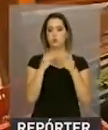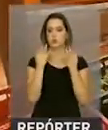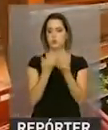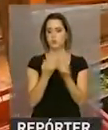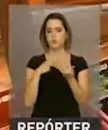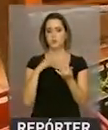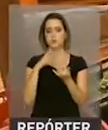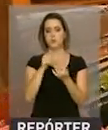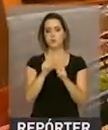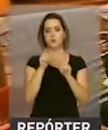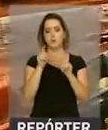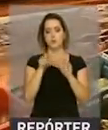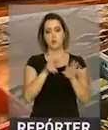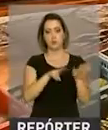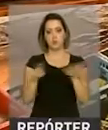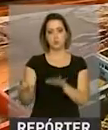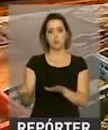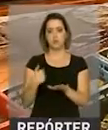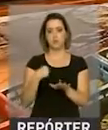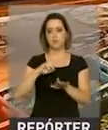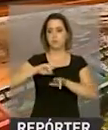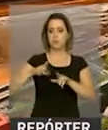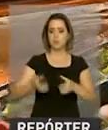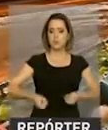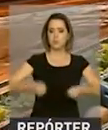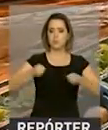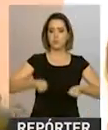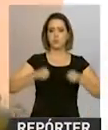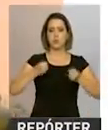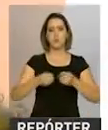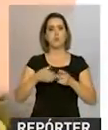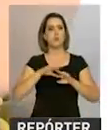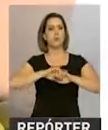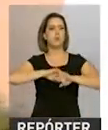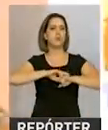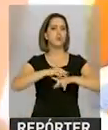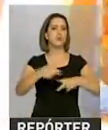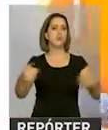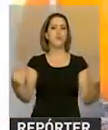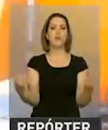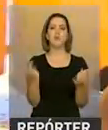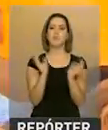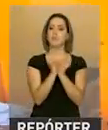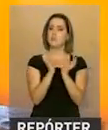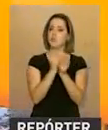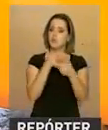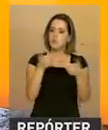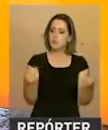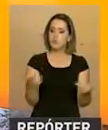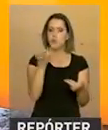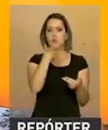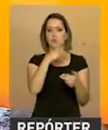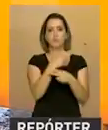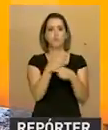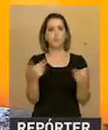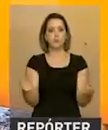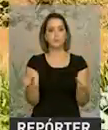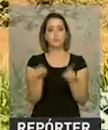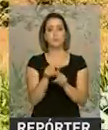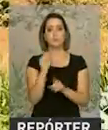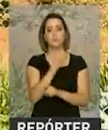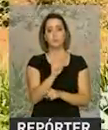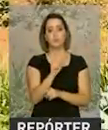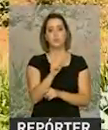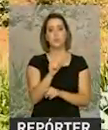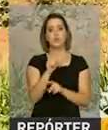recebem semanalmente uma cesta com uma variedade de hortaliças, legumes, verduras e frutas livres de agrotóxico.